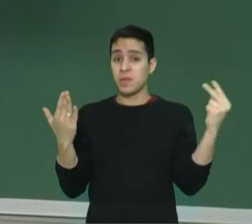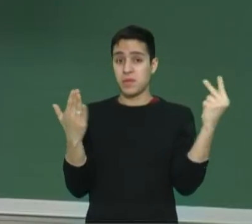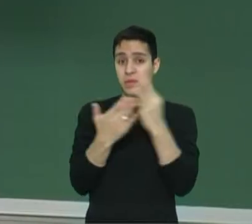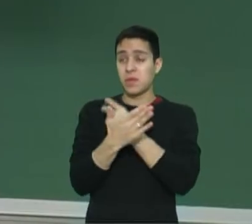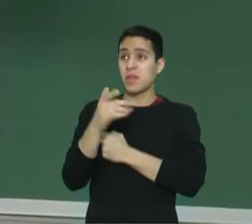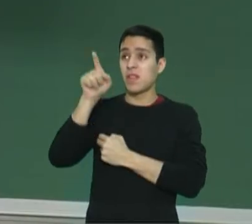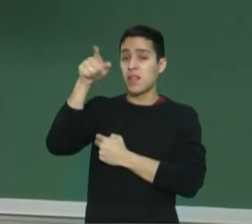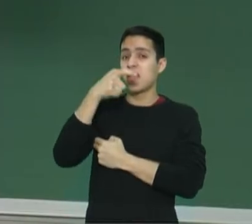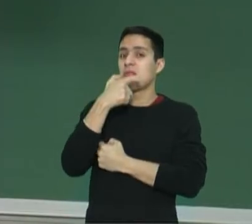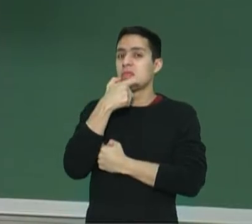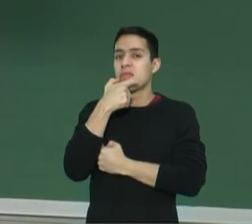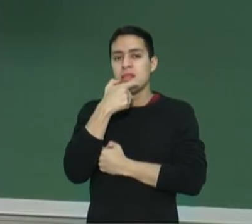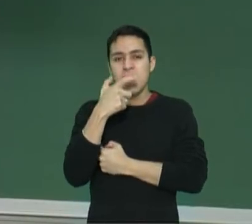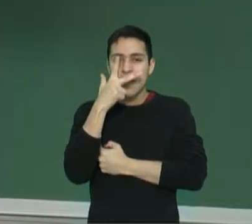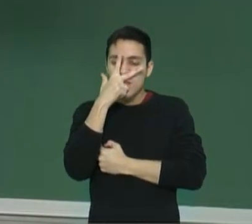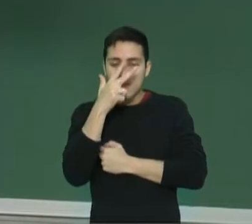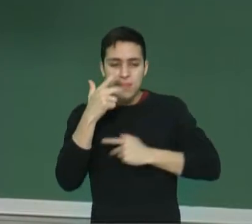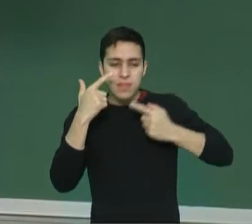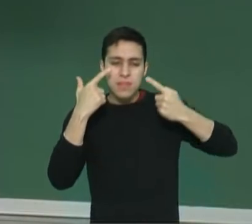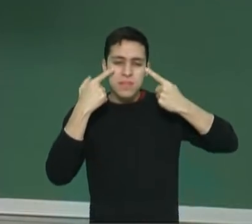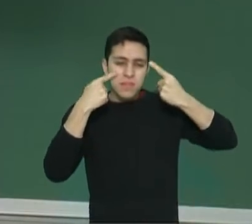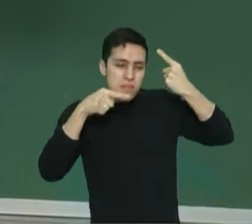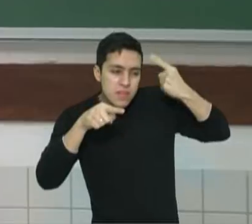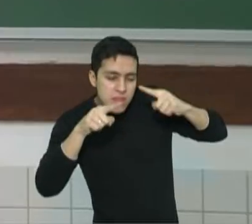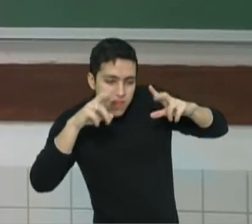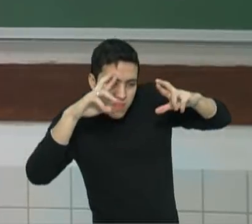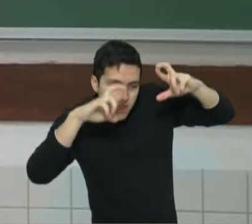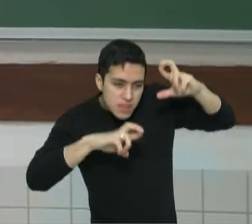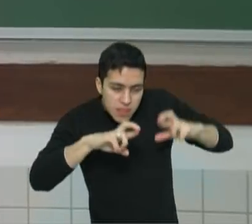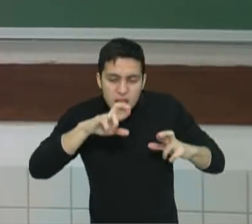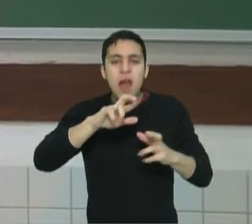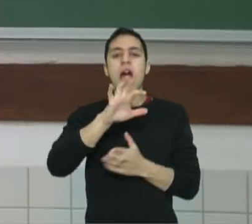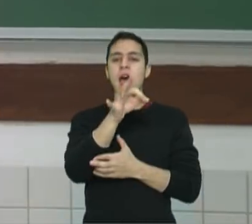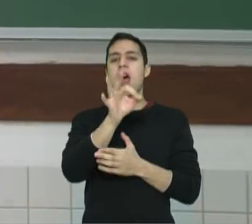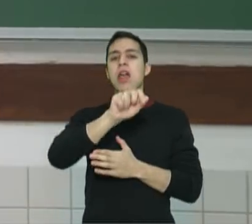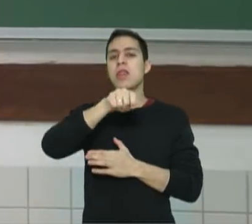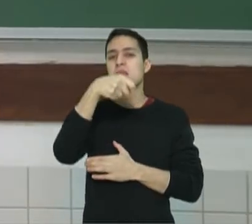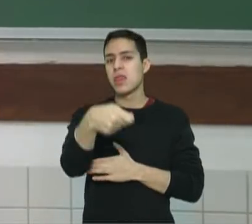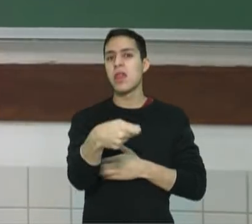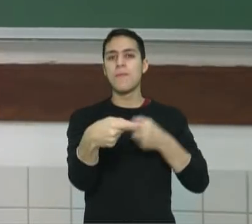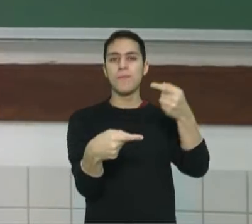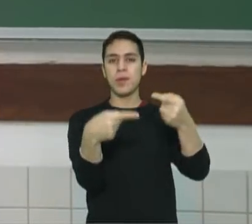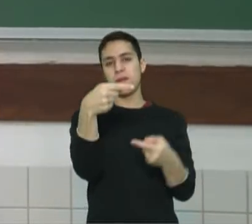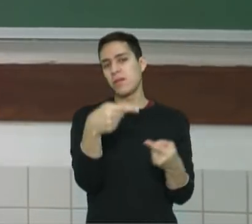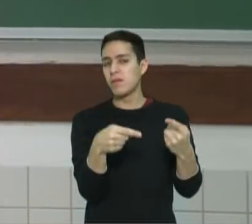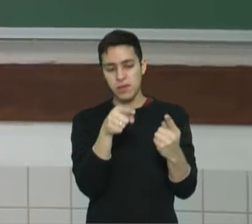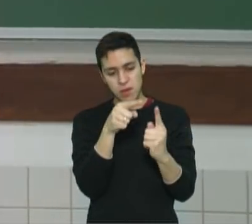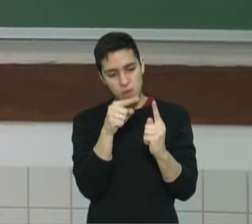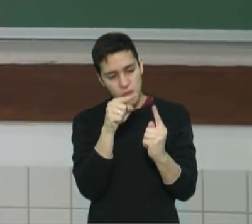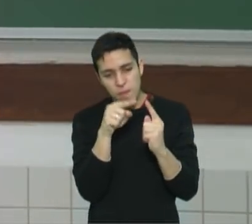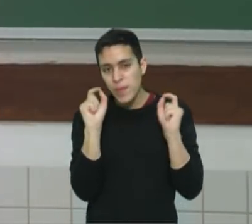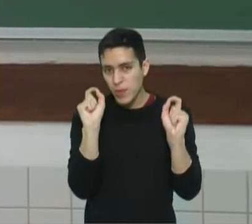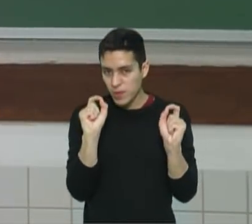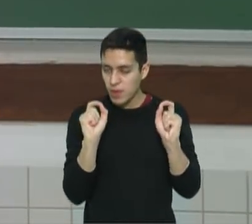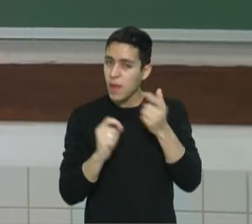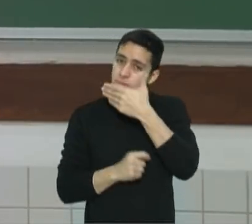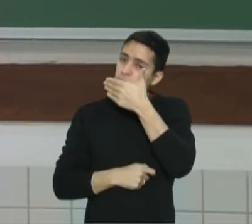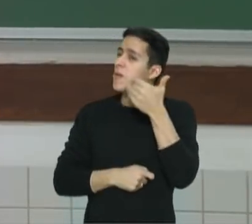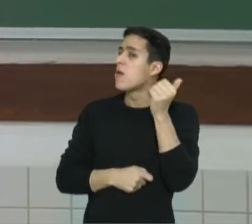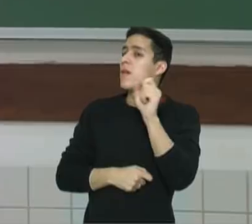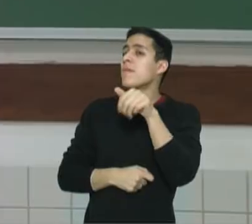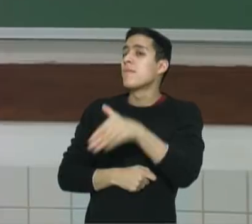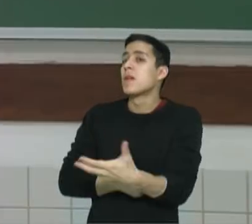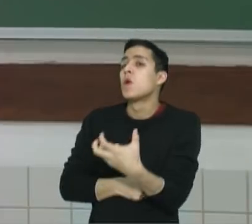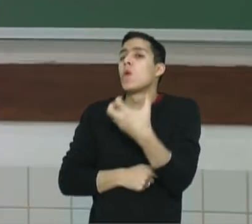Então, se verifica, aí a gente percebe a noção da política, o que é mais vantajoso. Muitas vezes, então,